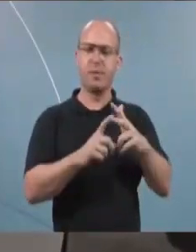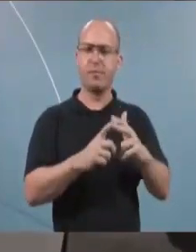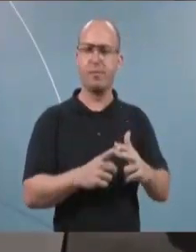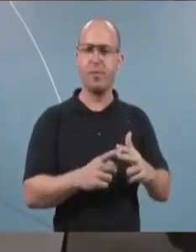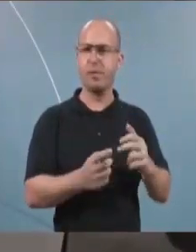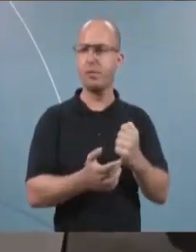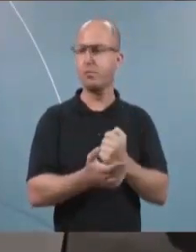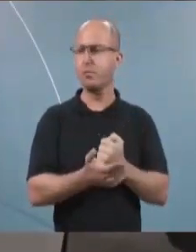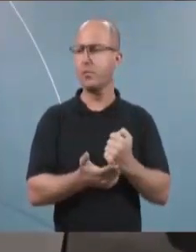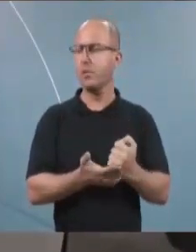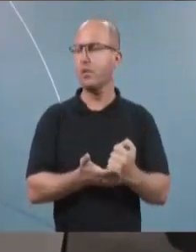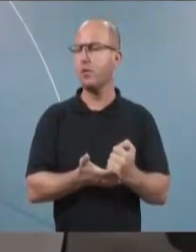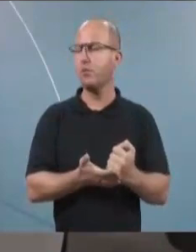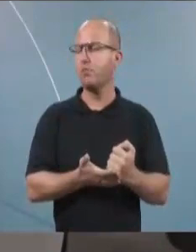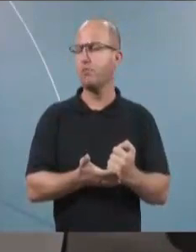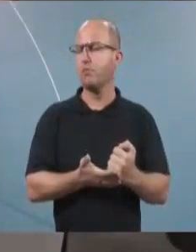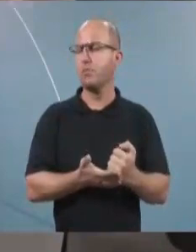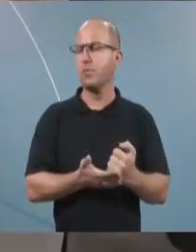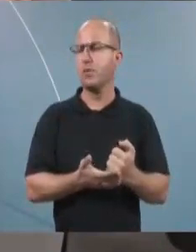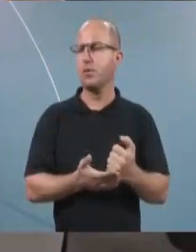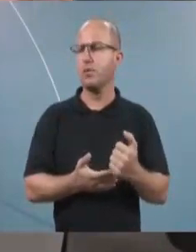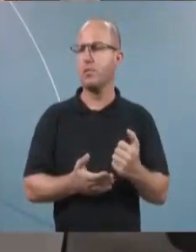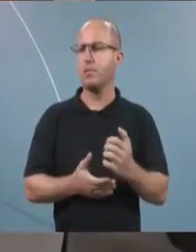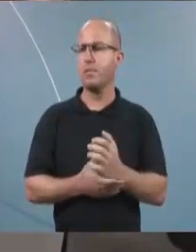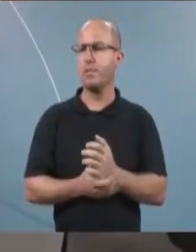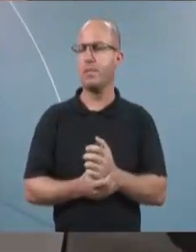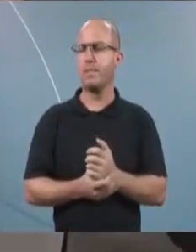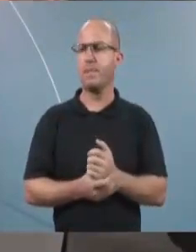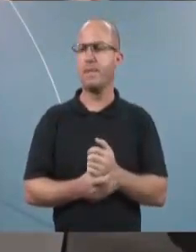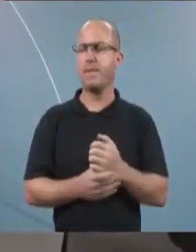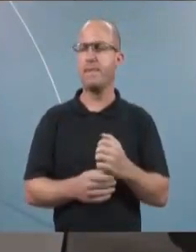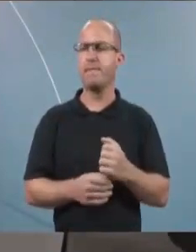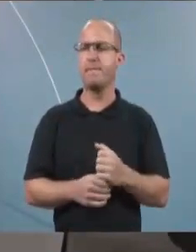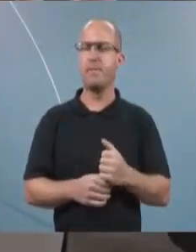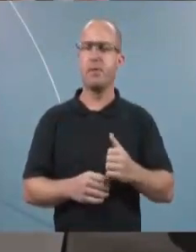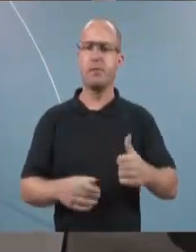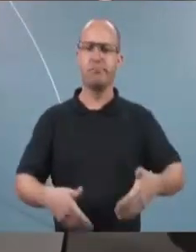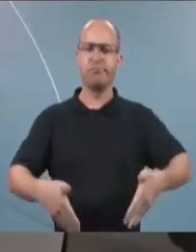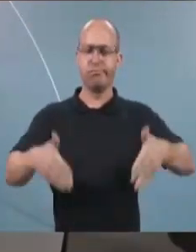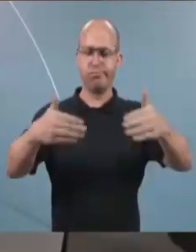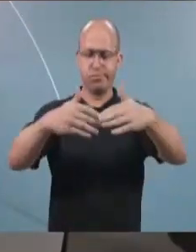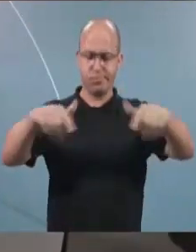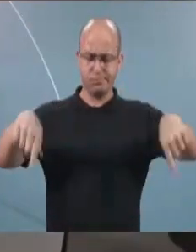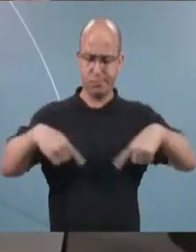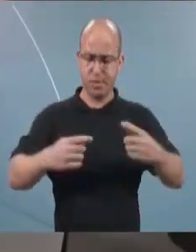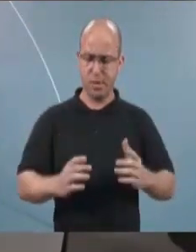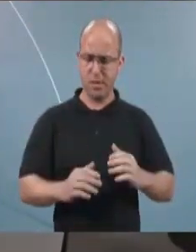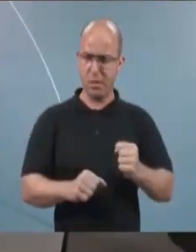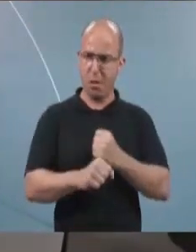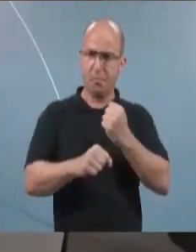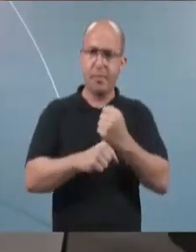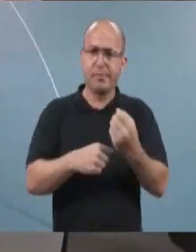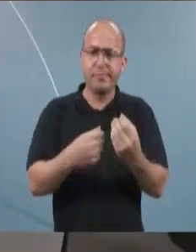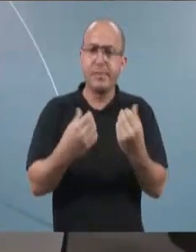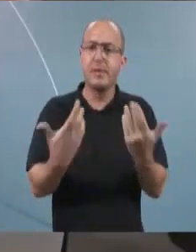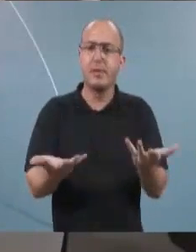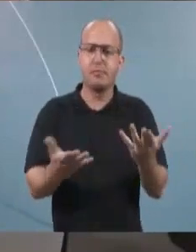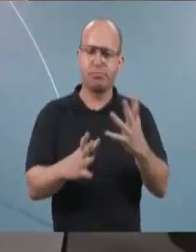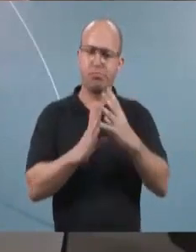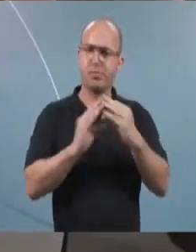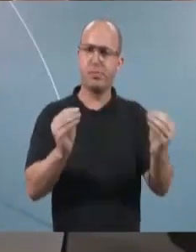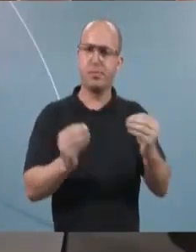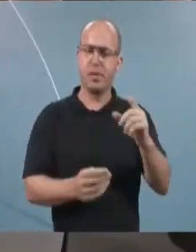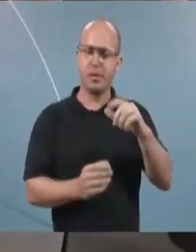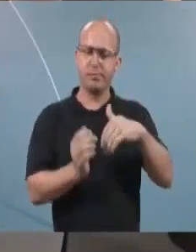isso é uma barbaridade que deu canteiro de de obra é um canteiro invisível senhor presidente Esse é um canteiro